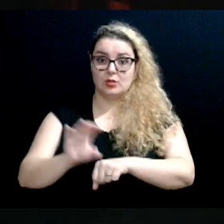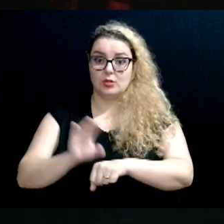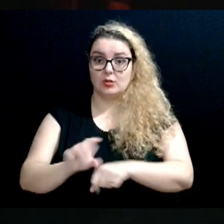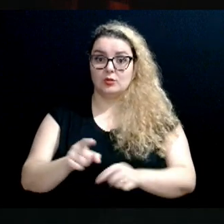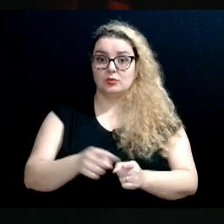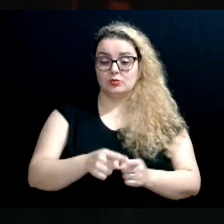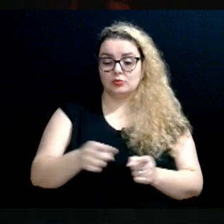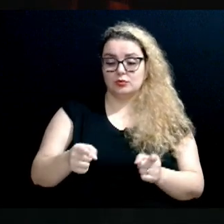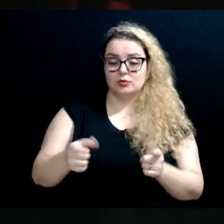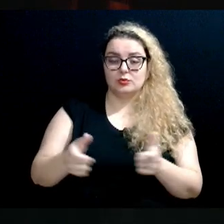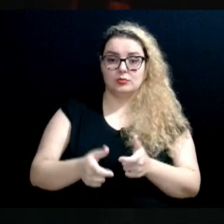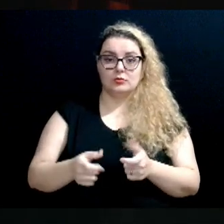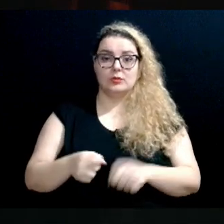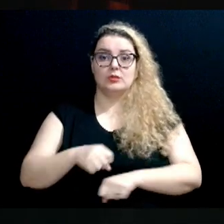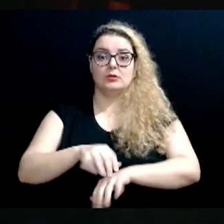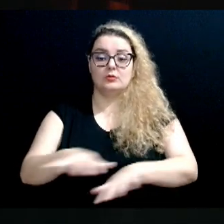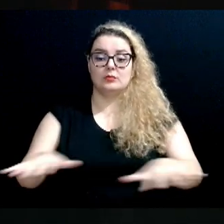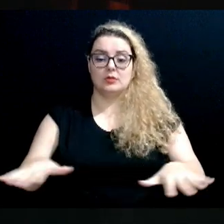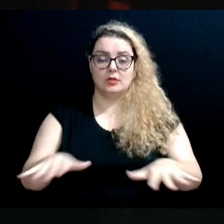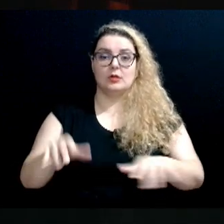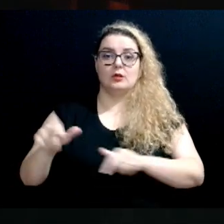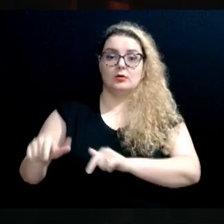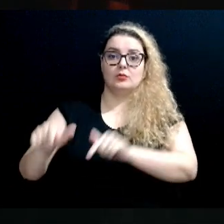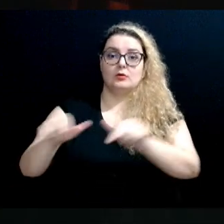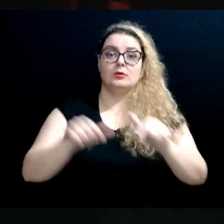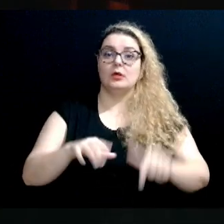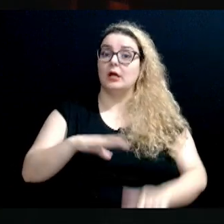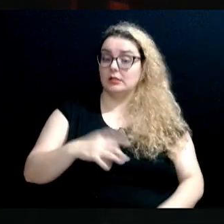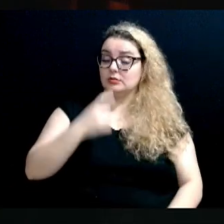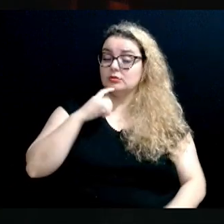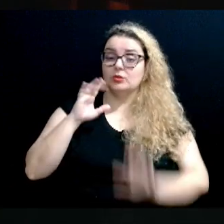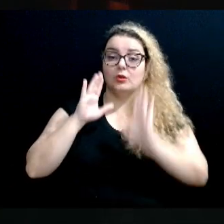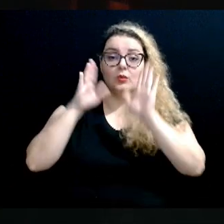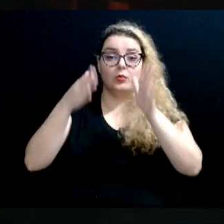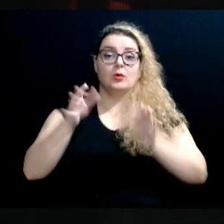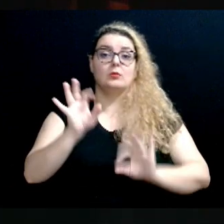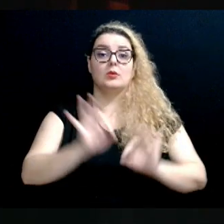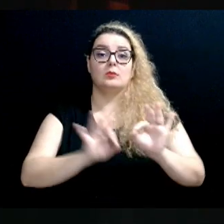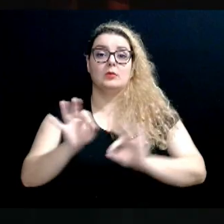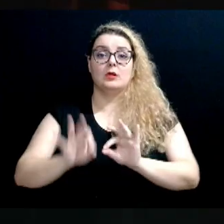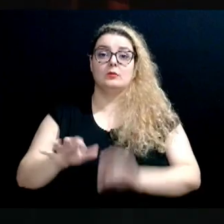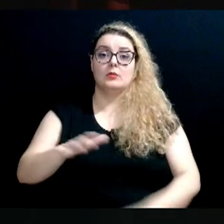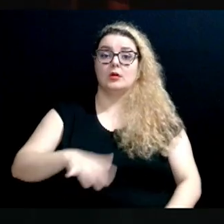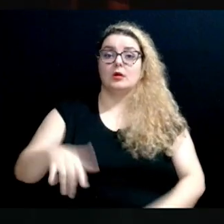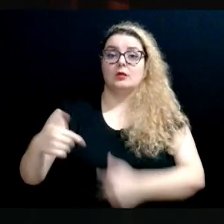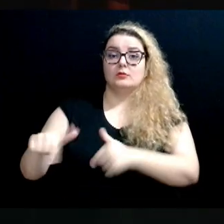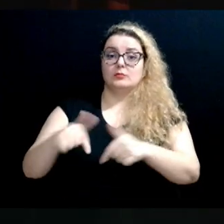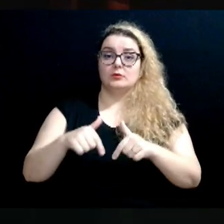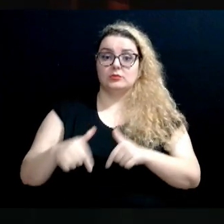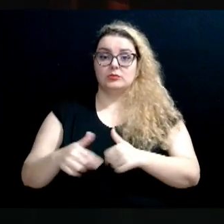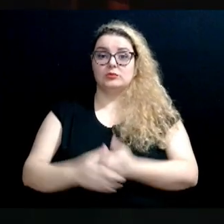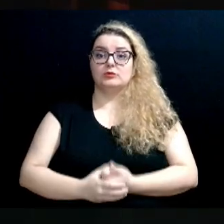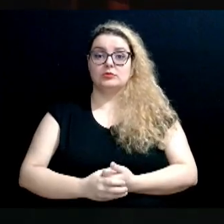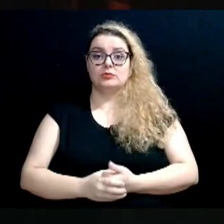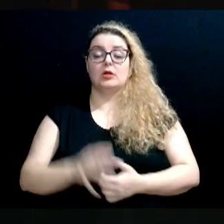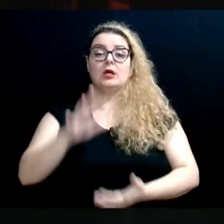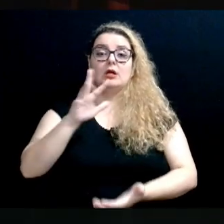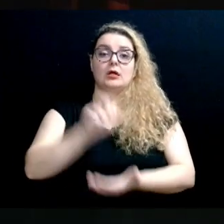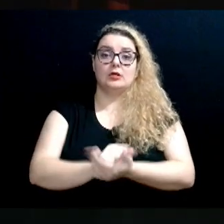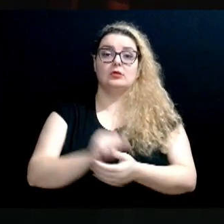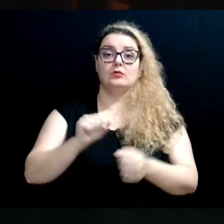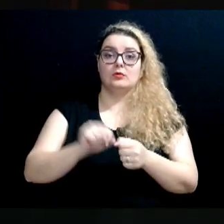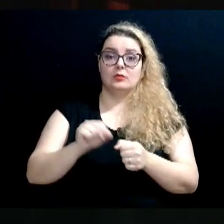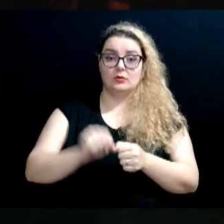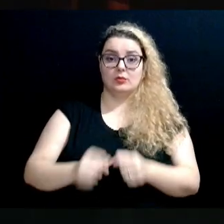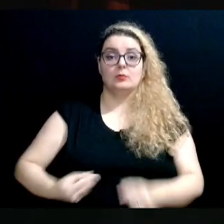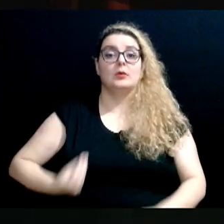oferecidos em diferentes regiões da cidade e voltados à preparação para o mercado de trabalho. As matrículas devem ser feitas presencialmente